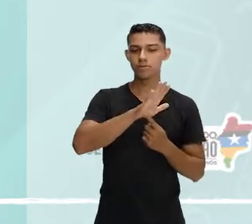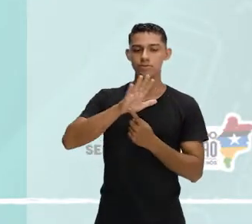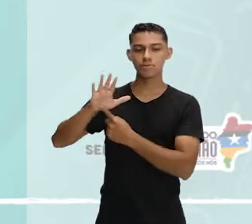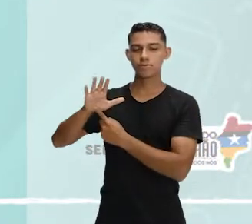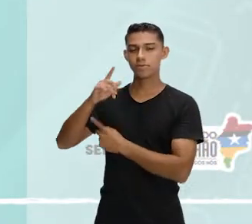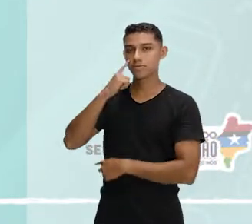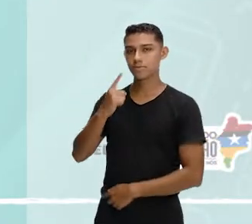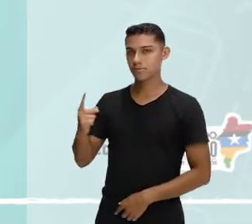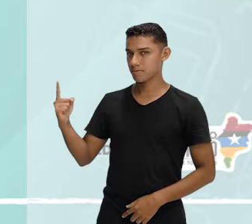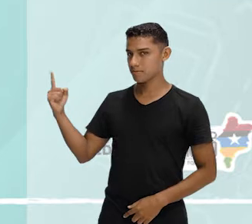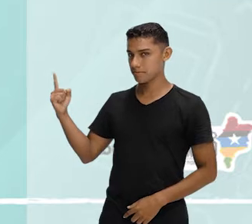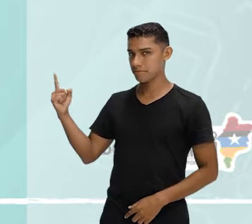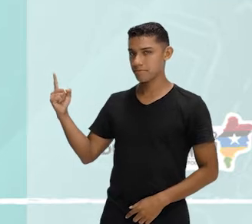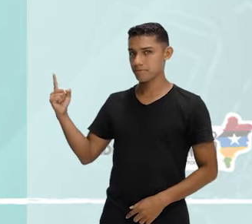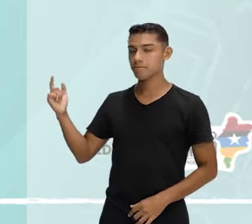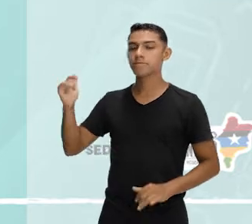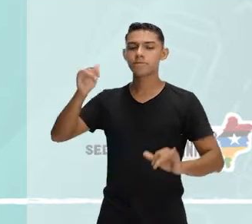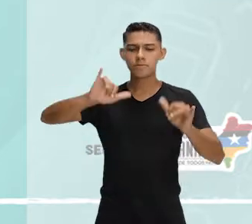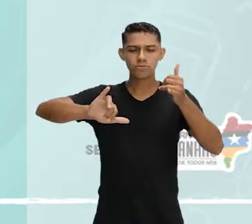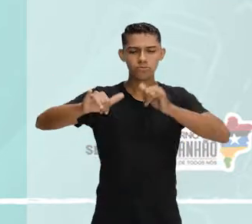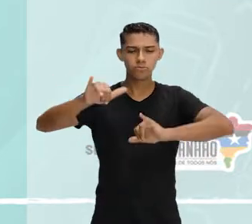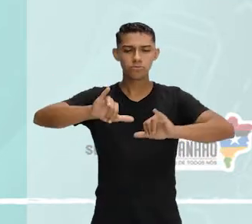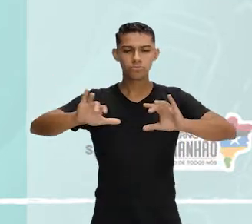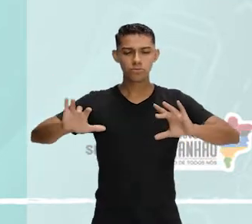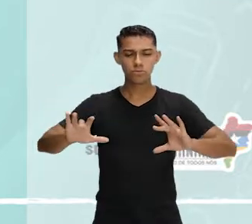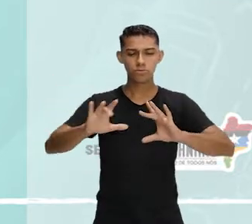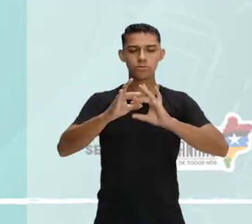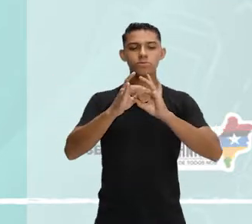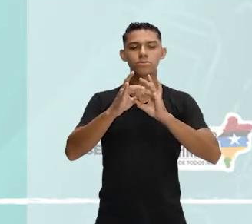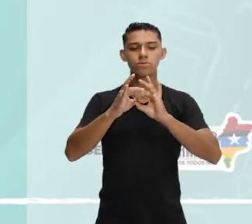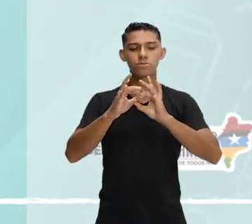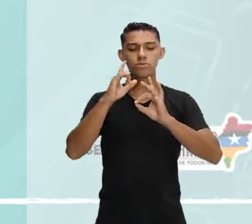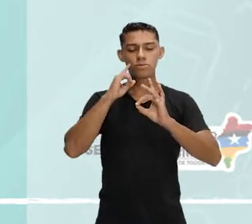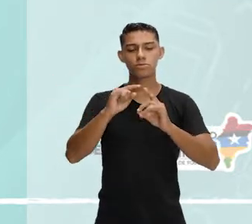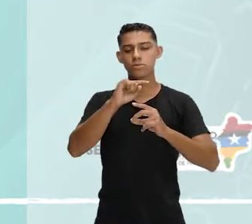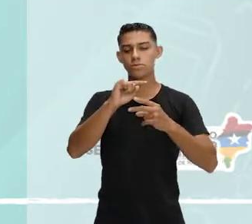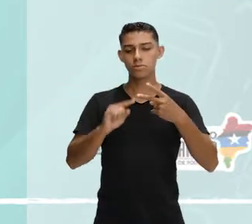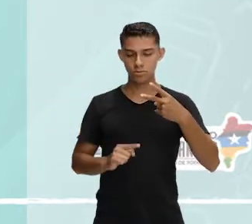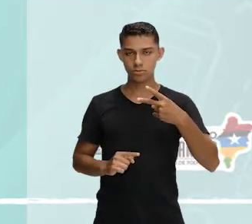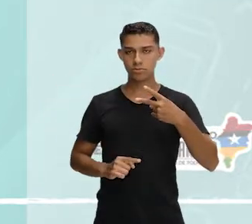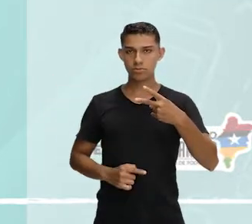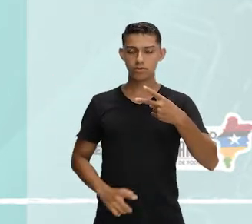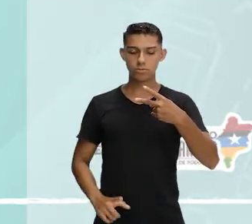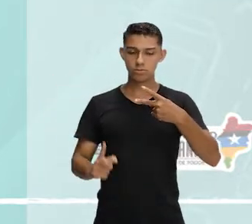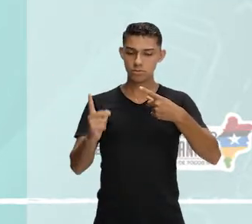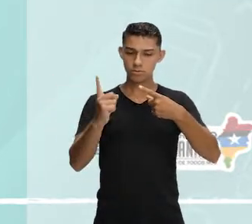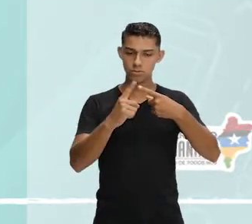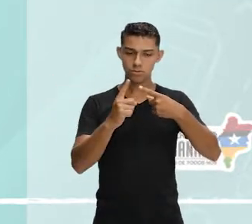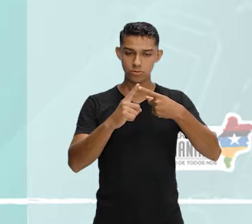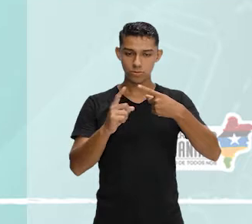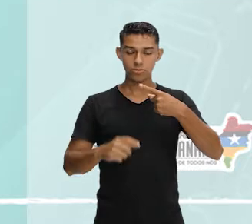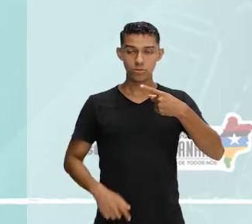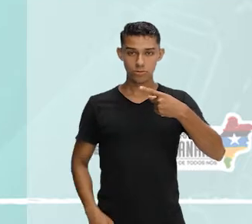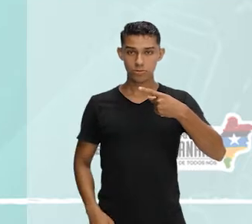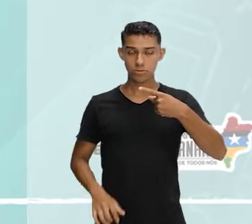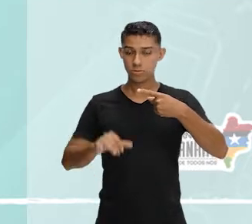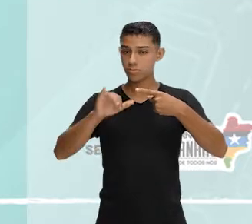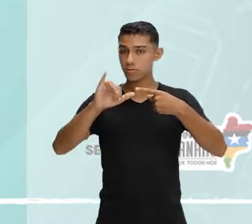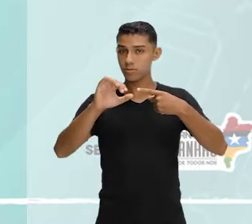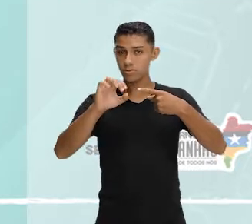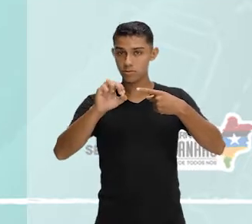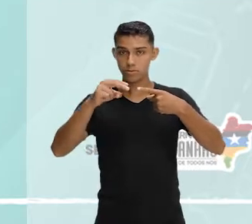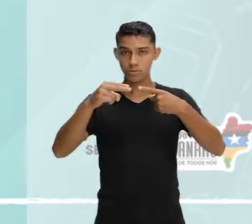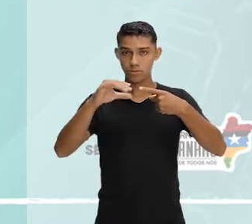bem? Até agora, nós já abordamos dois tipos de ligações químicas, a ligação